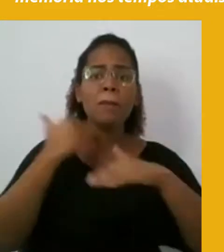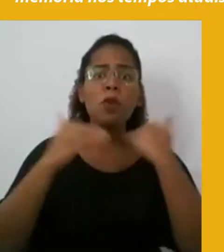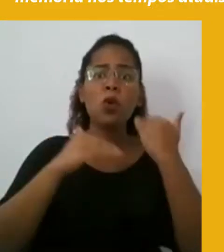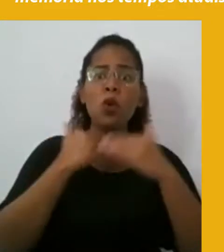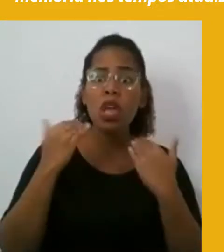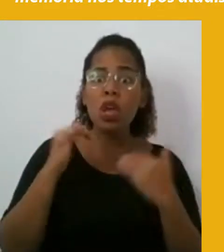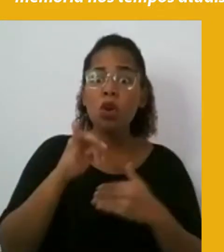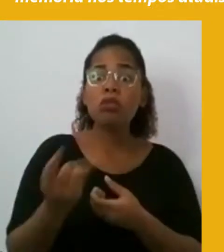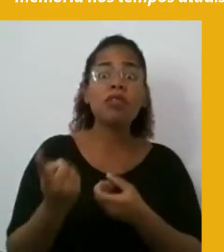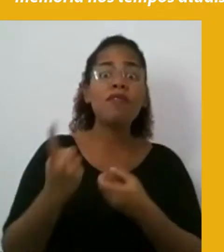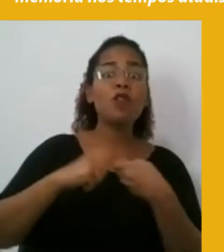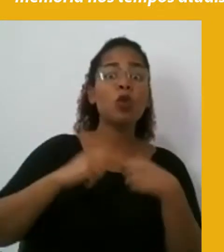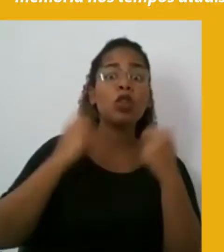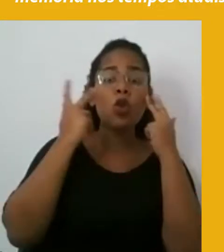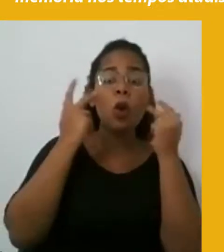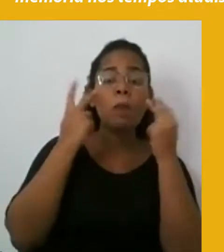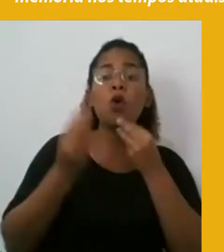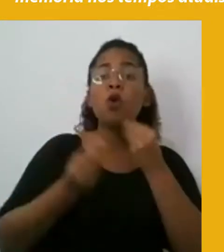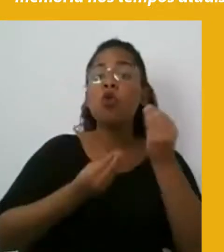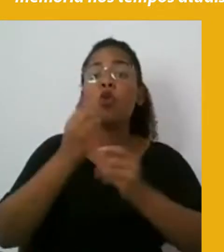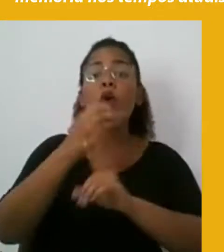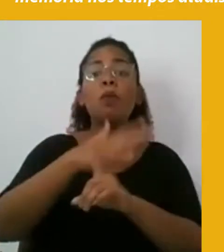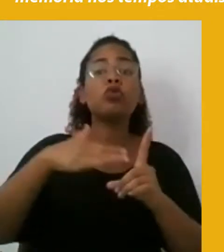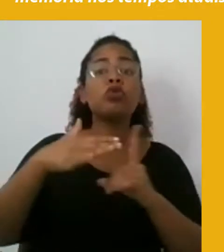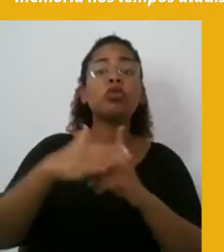eu entre em alguns detalhes técnicos, que eu acho,